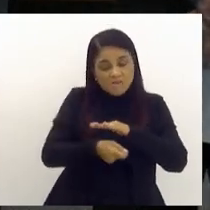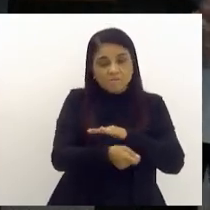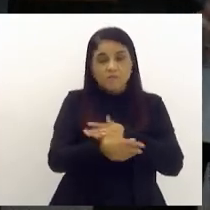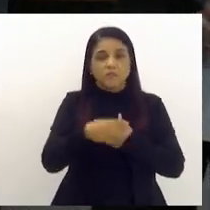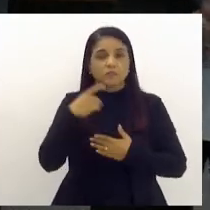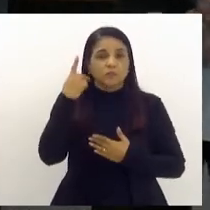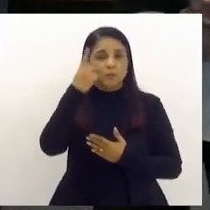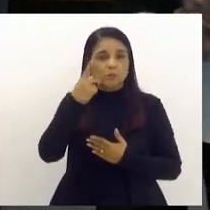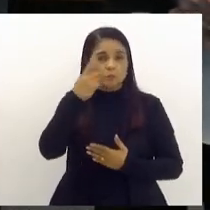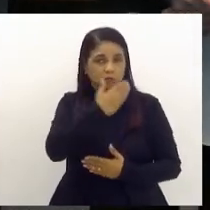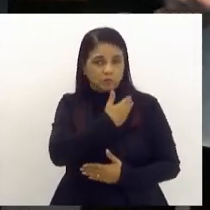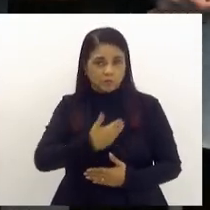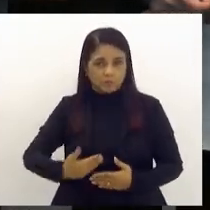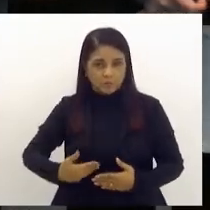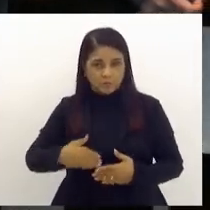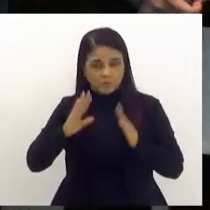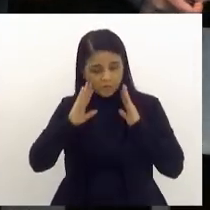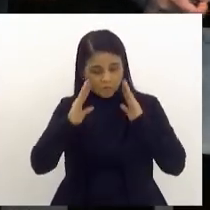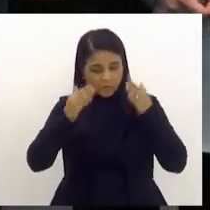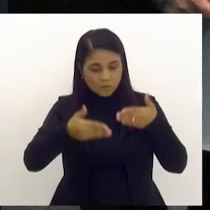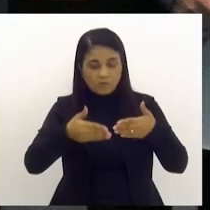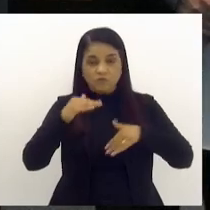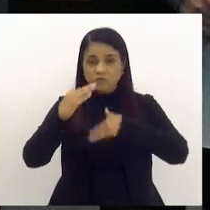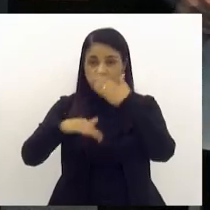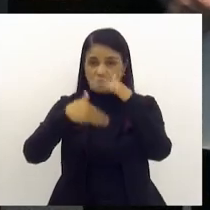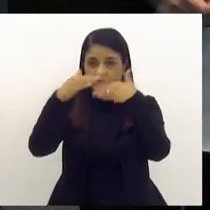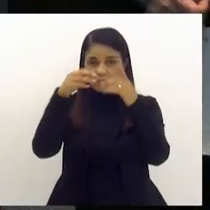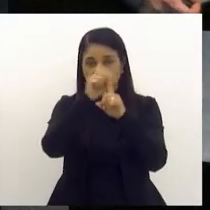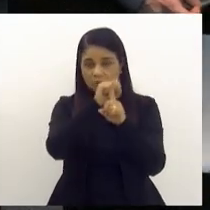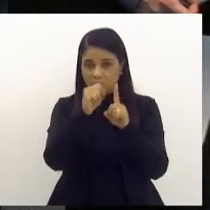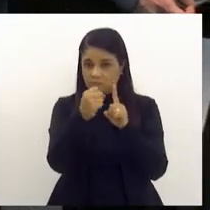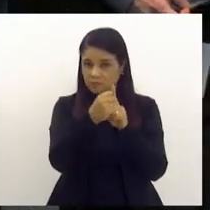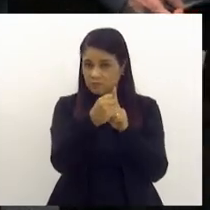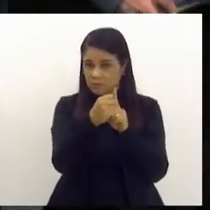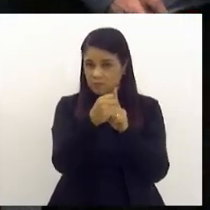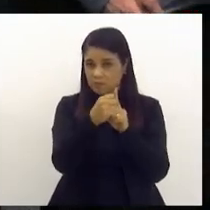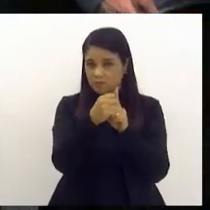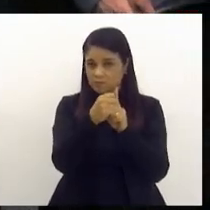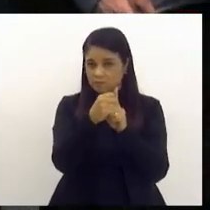públicas voltadas para o desenvolvimento social,